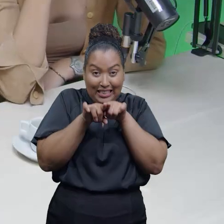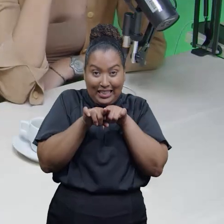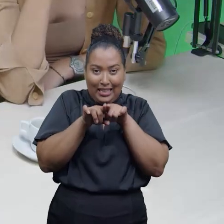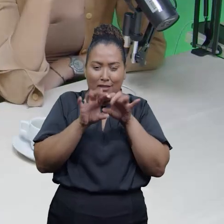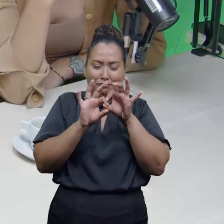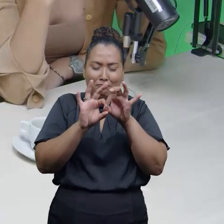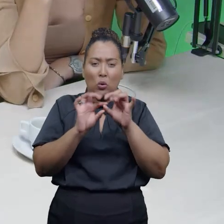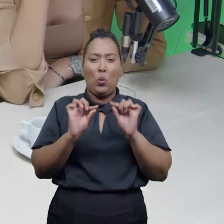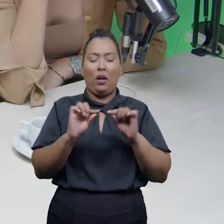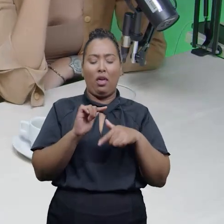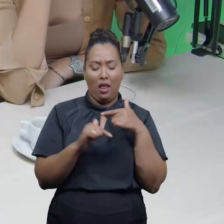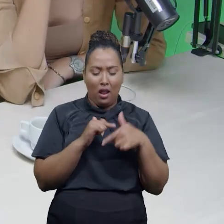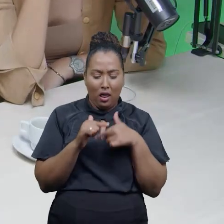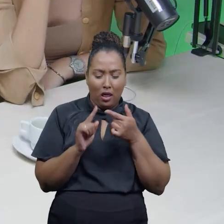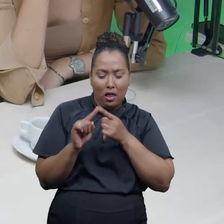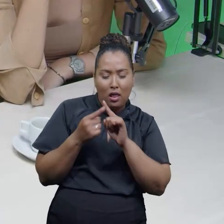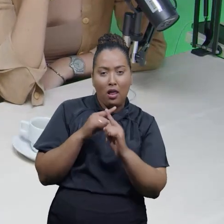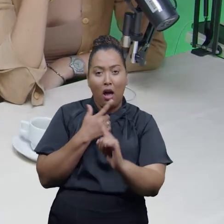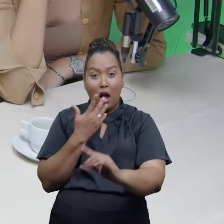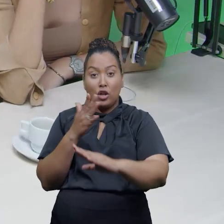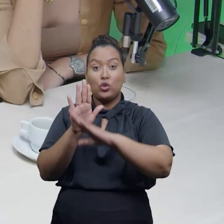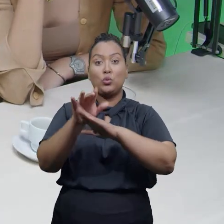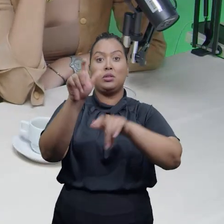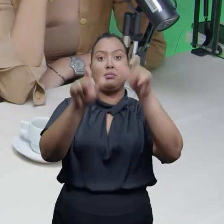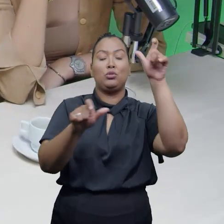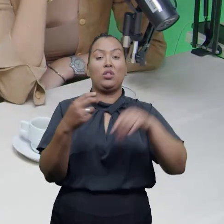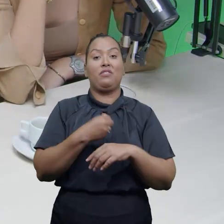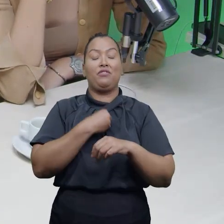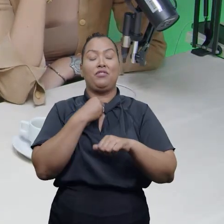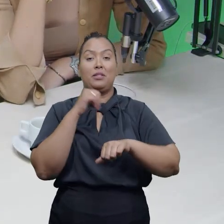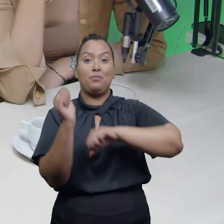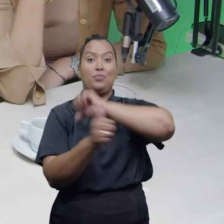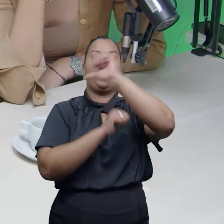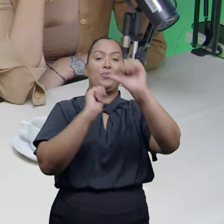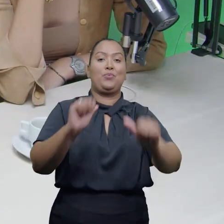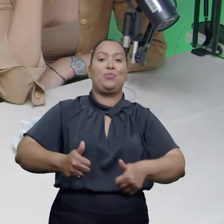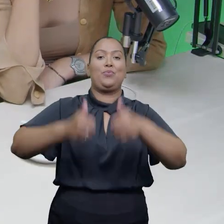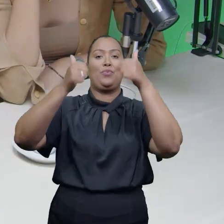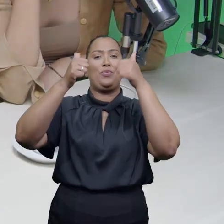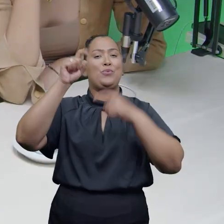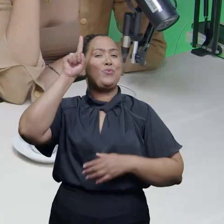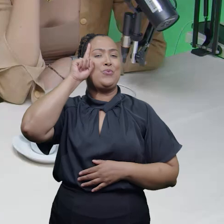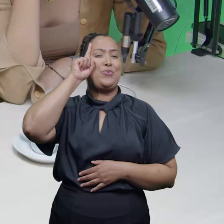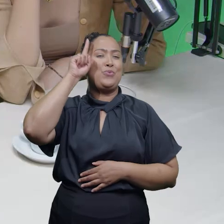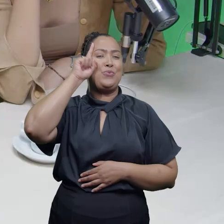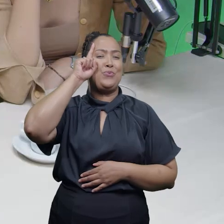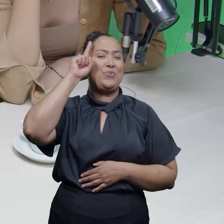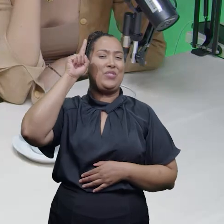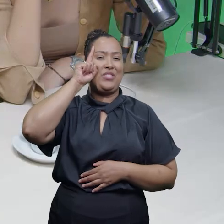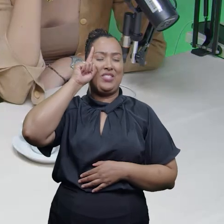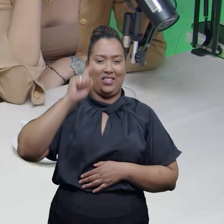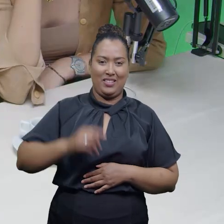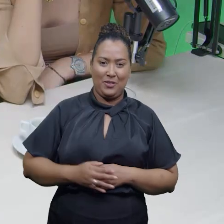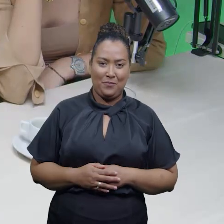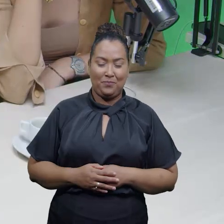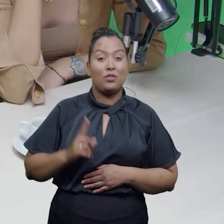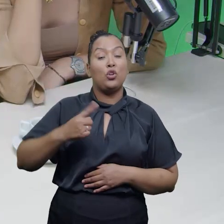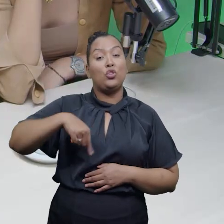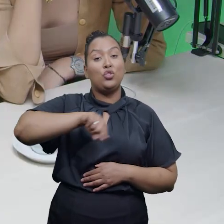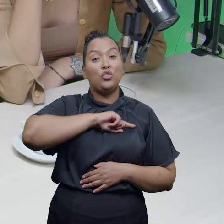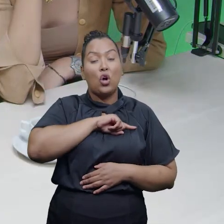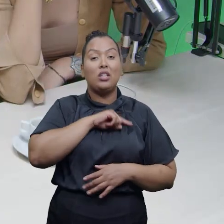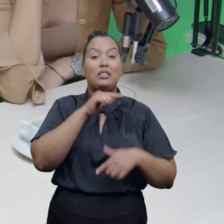nós buscamos atuar para transformar a vida das pessoas. A nossa missão é essa, eu digo lá no dia a dia. Nós temos